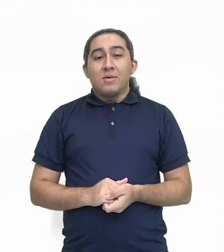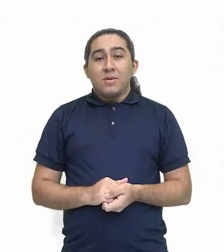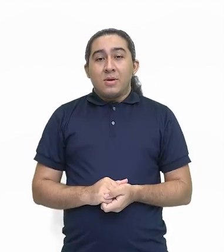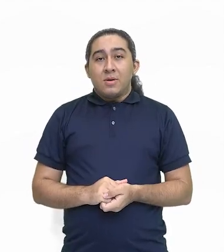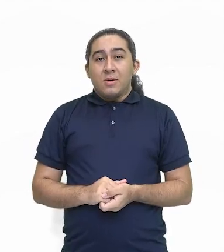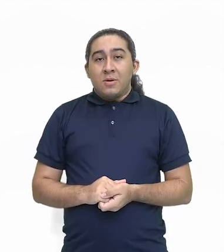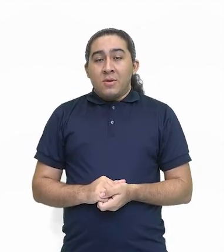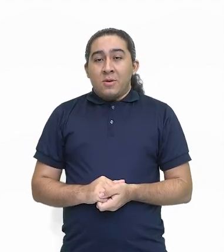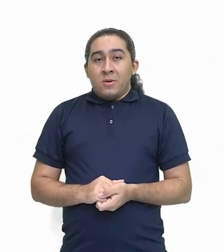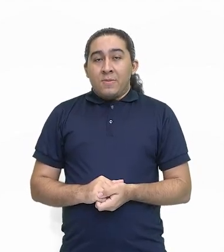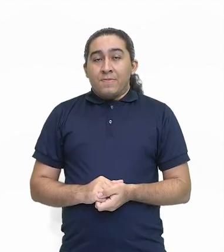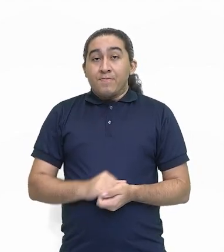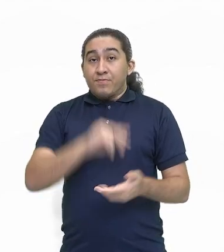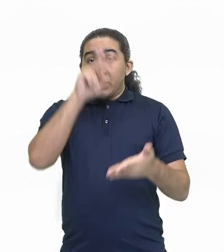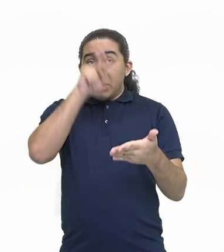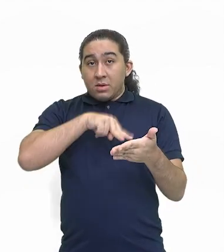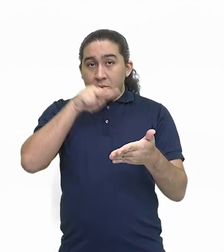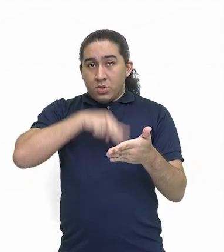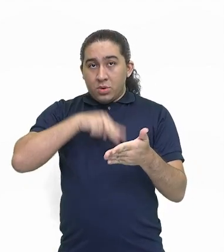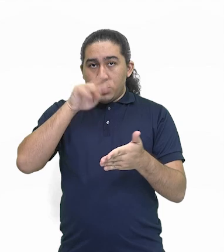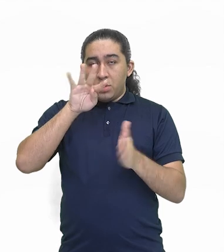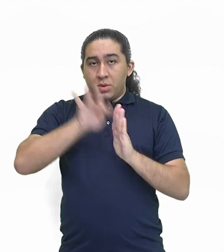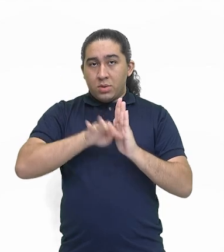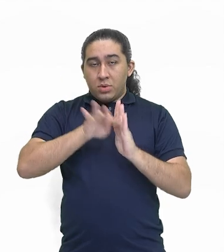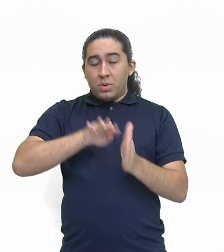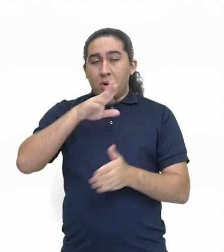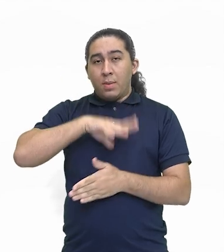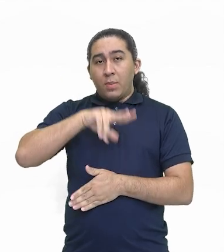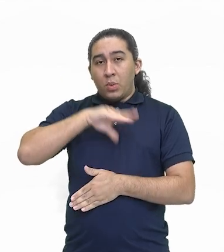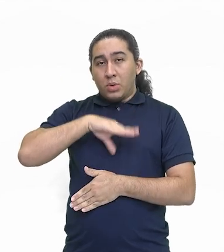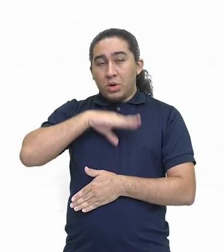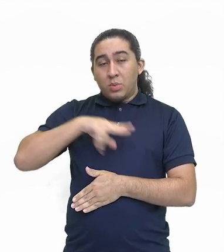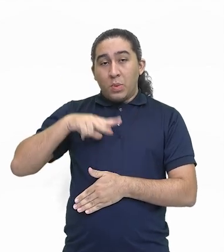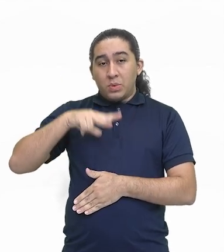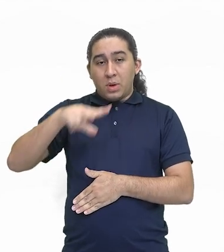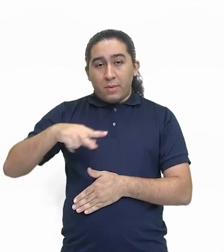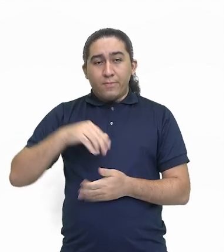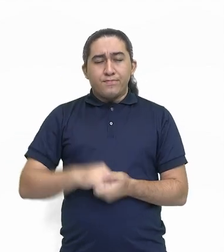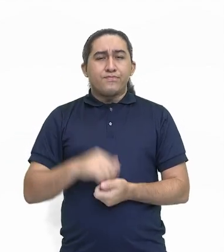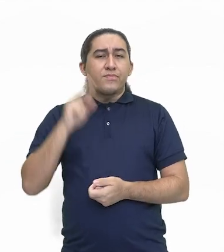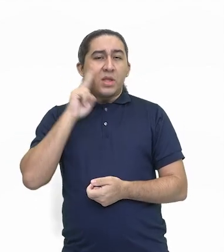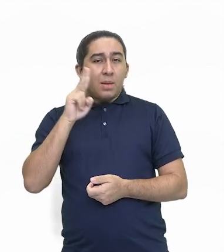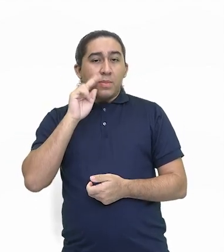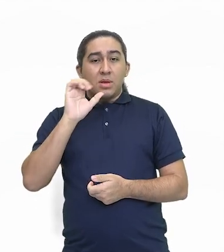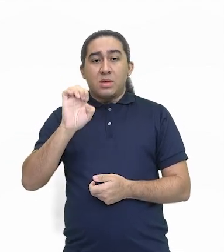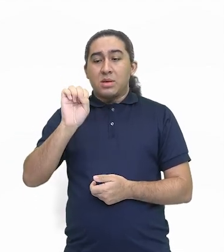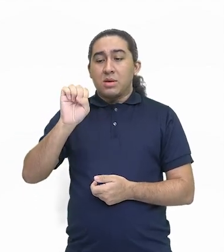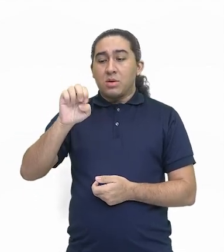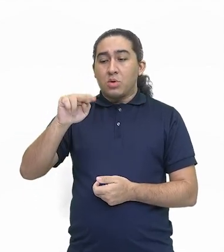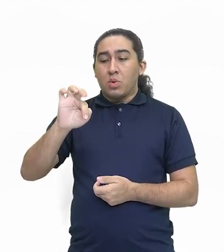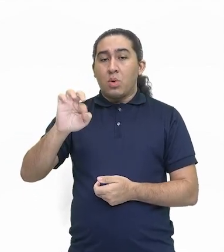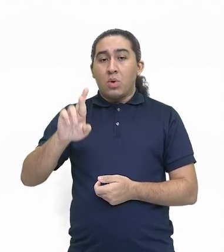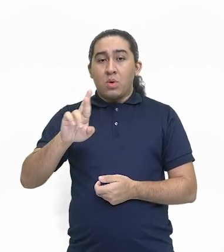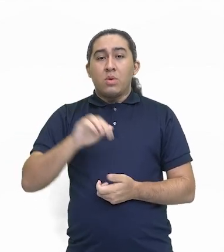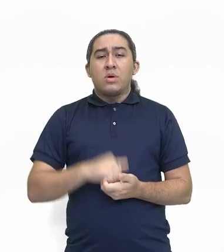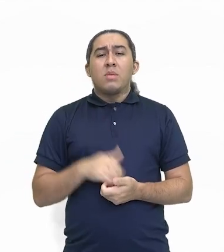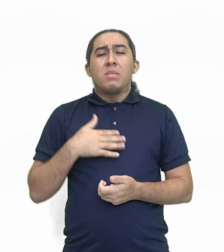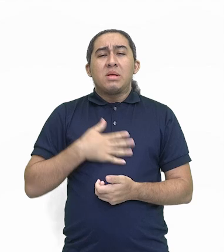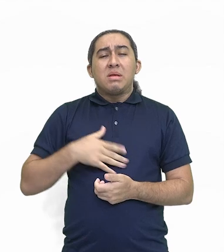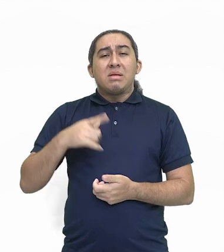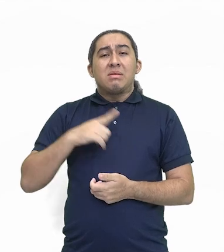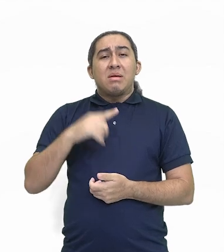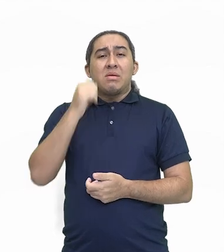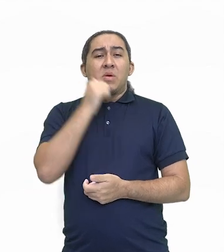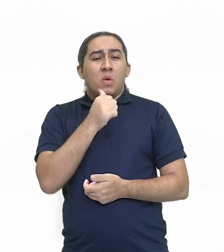Que prazer haver de senhora. Lembra que senhor, a senhora, de me fazer